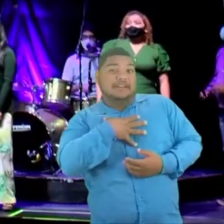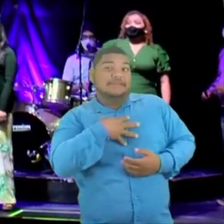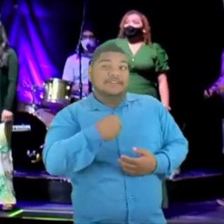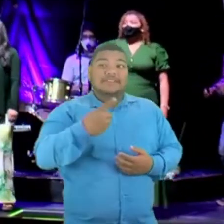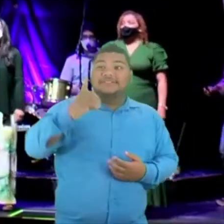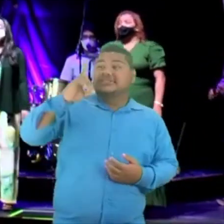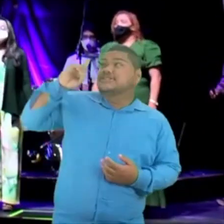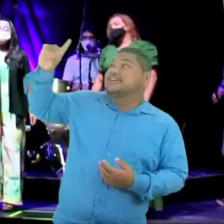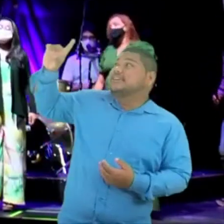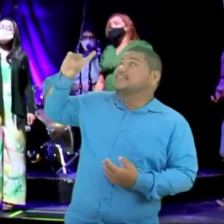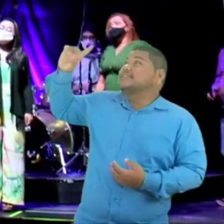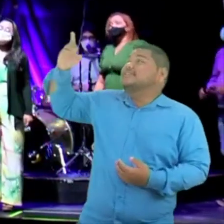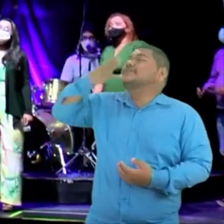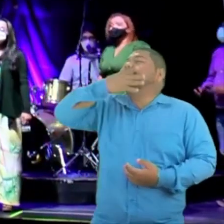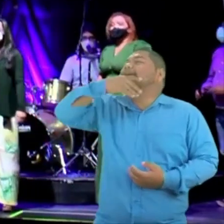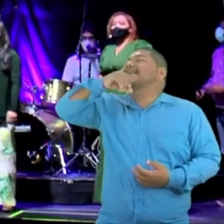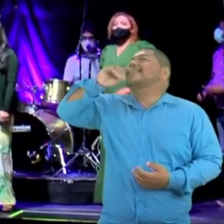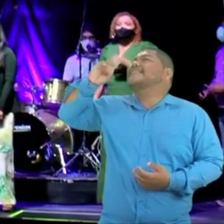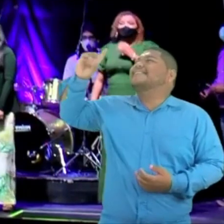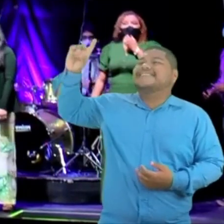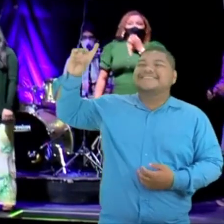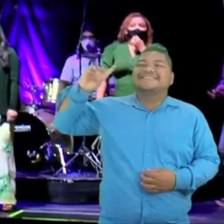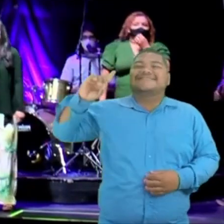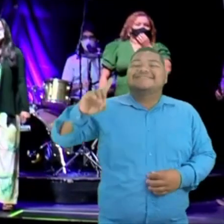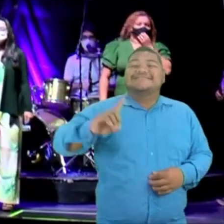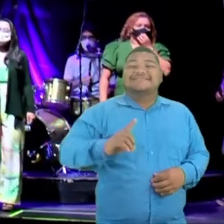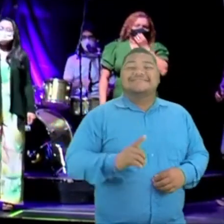ele é filho de Deus,